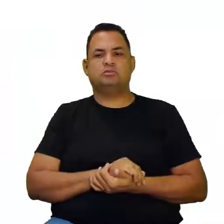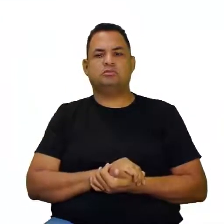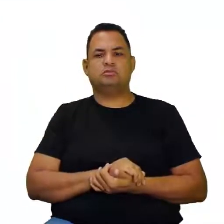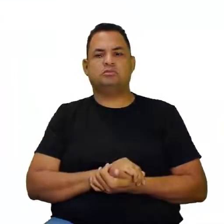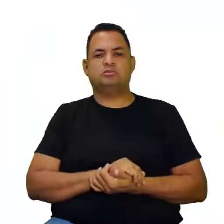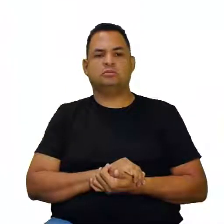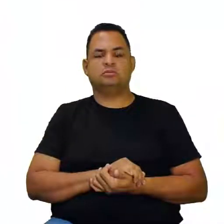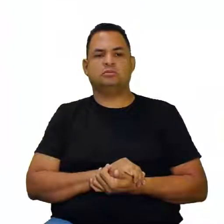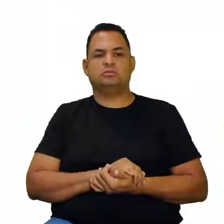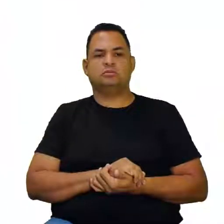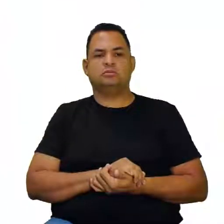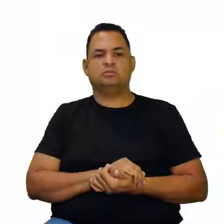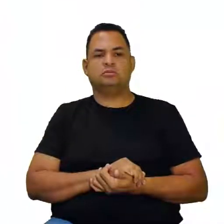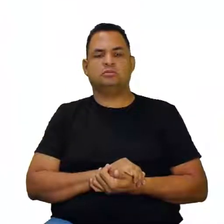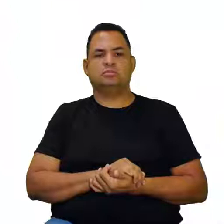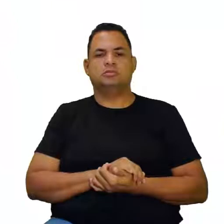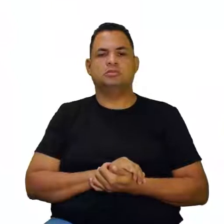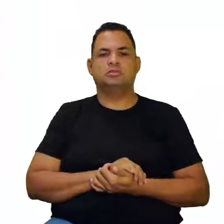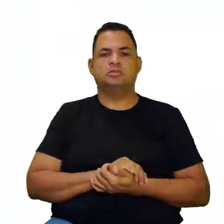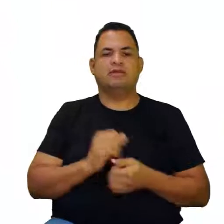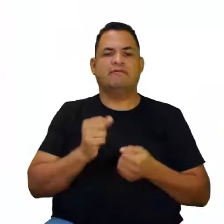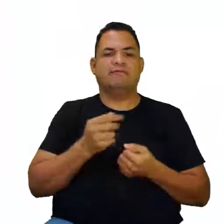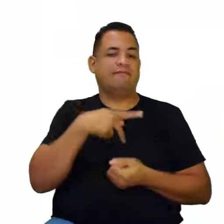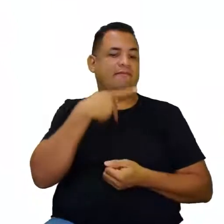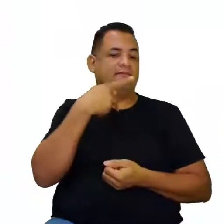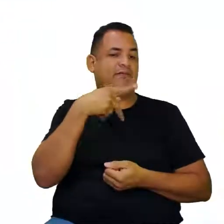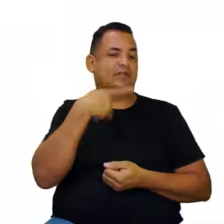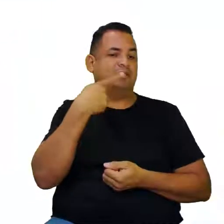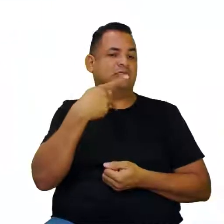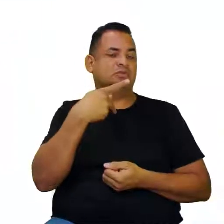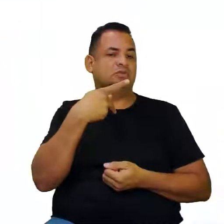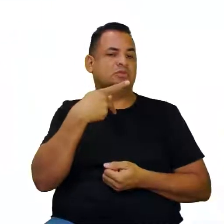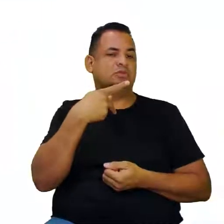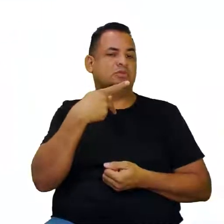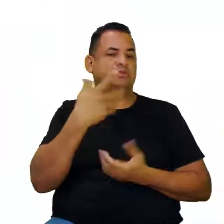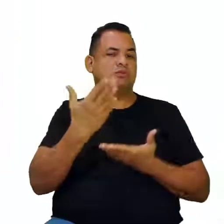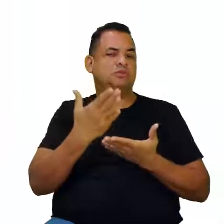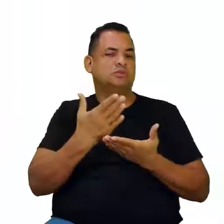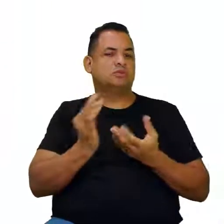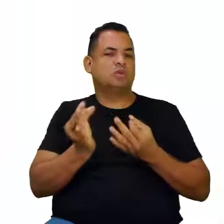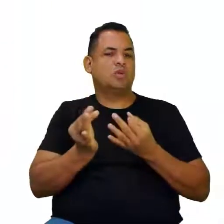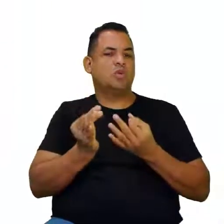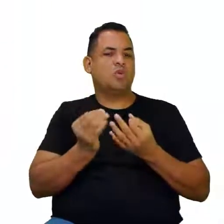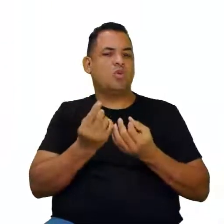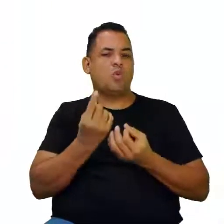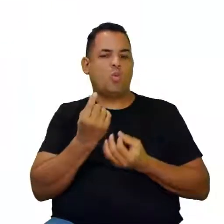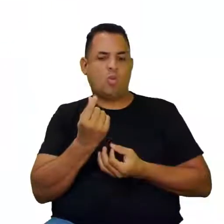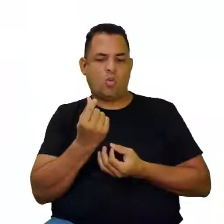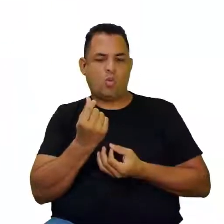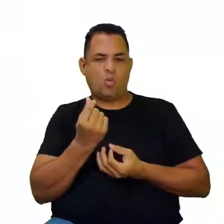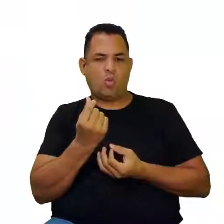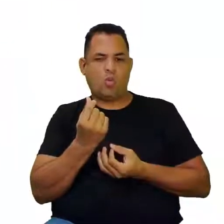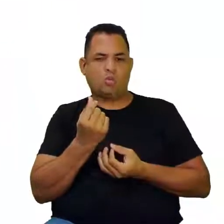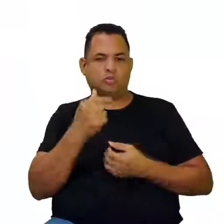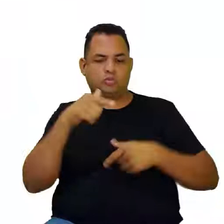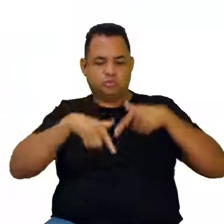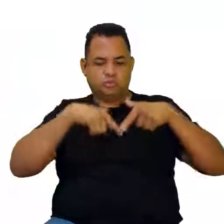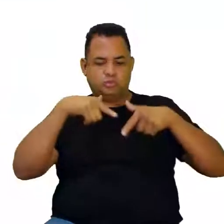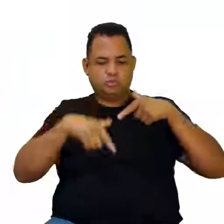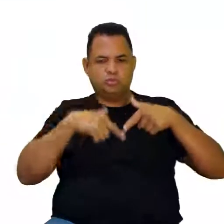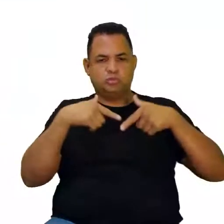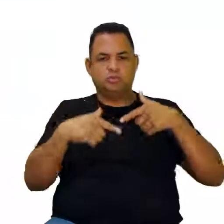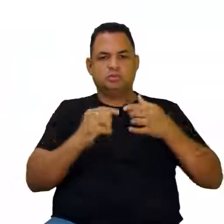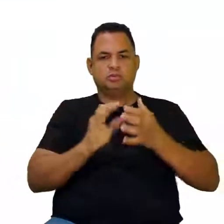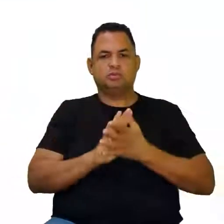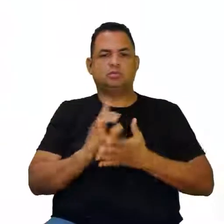de custos para produzir energia, aonde a gente vai considerar somente o custo da produção da energia. A